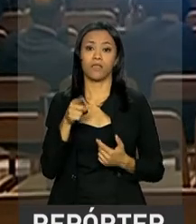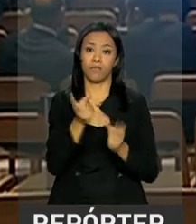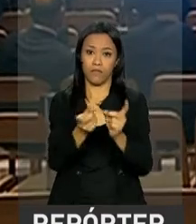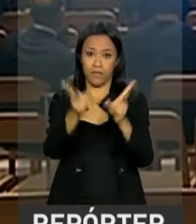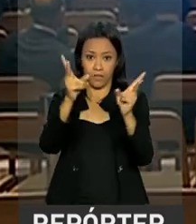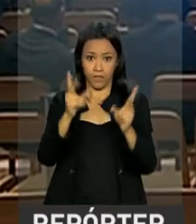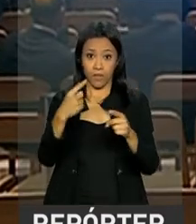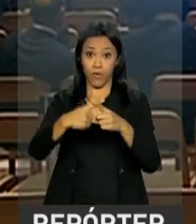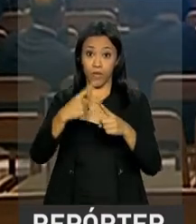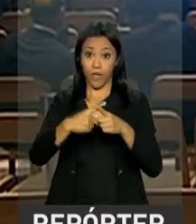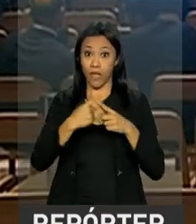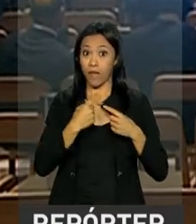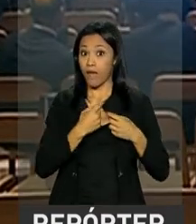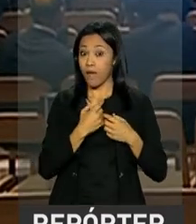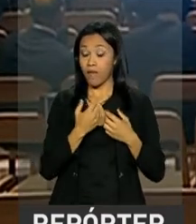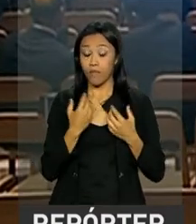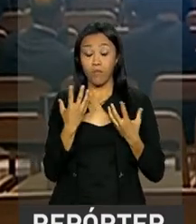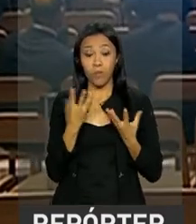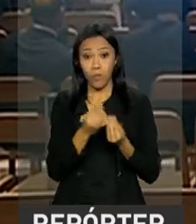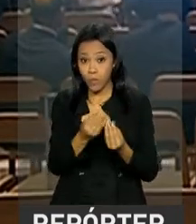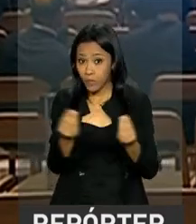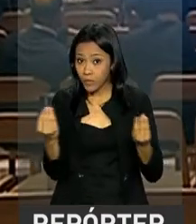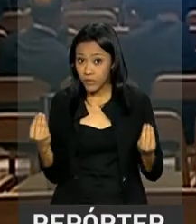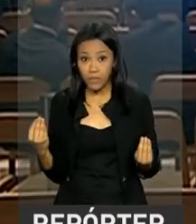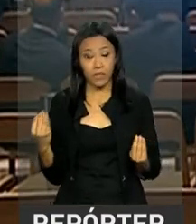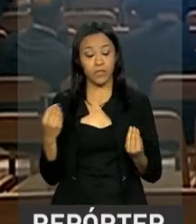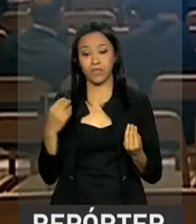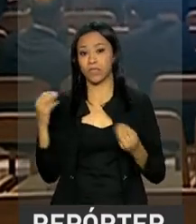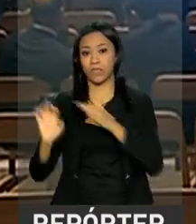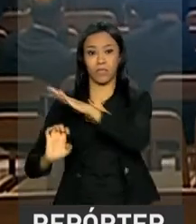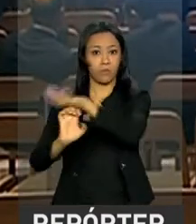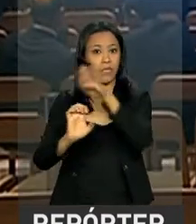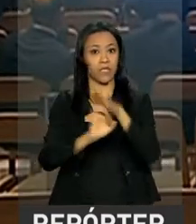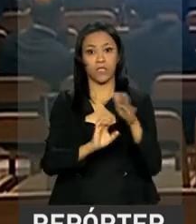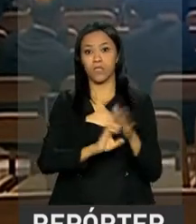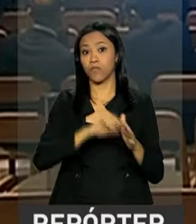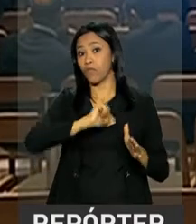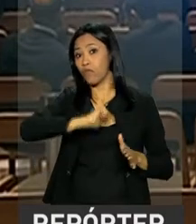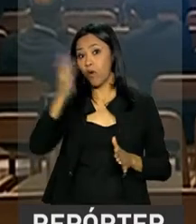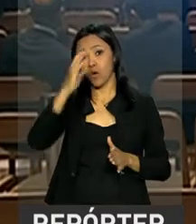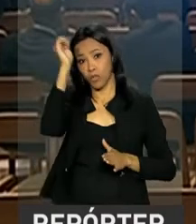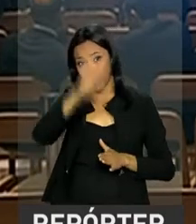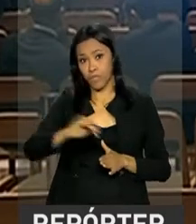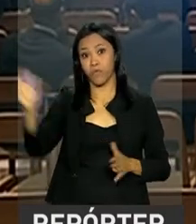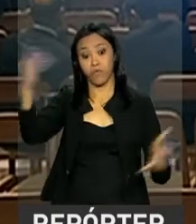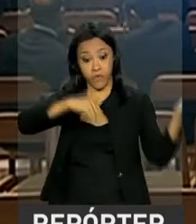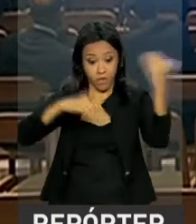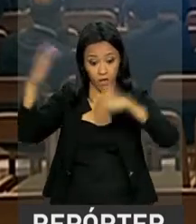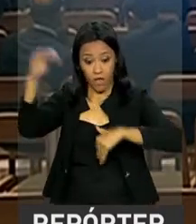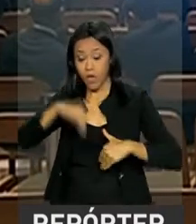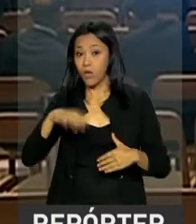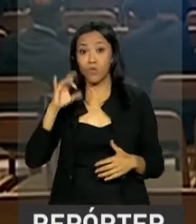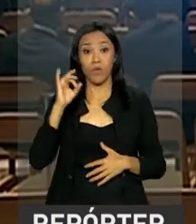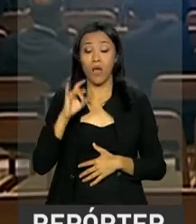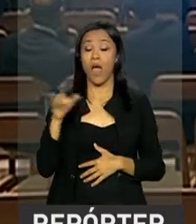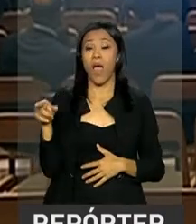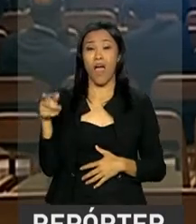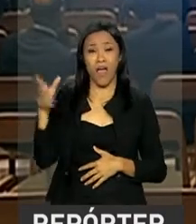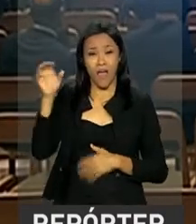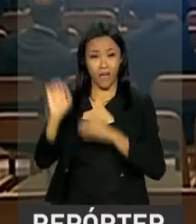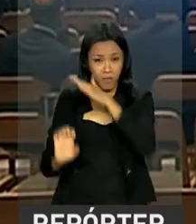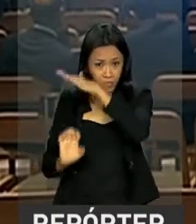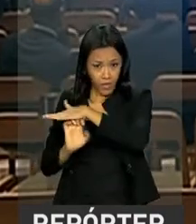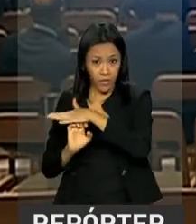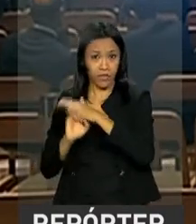muitos especialistas atraiu todas essas empresas do exterior, ou seja, a Petrobras não é mais obrigada a